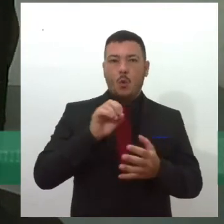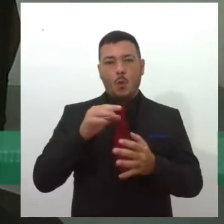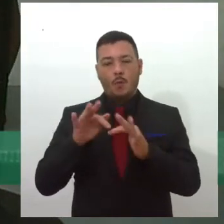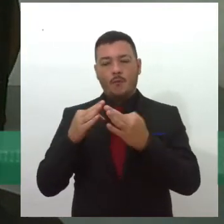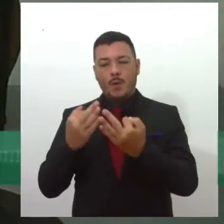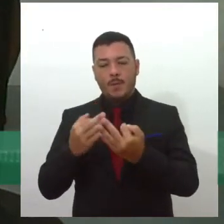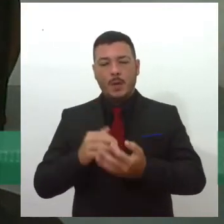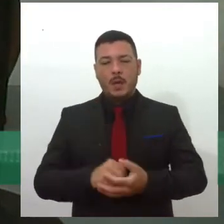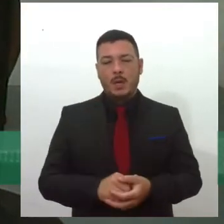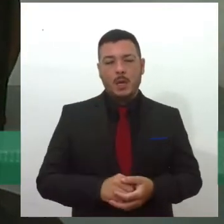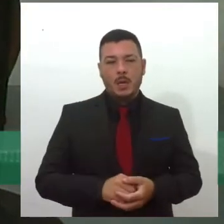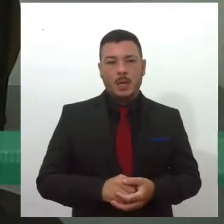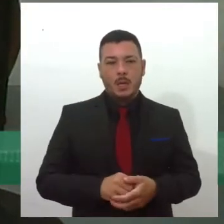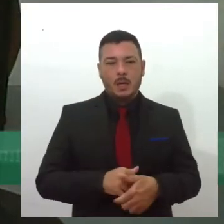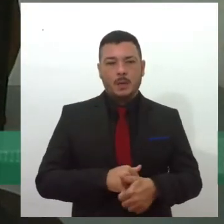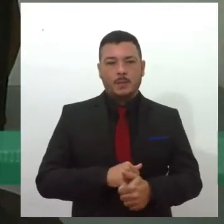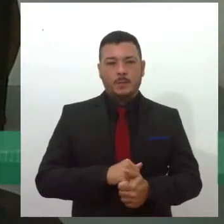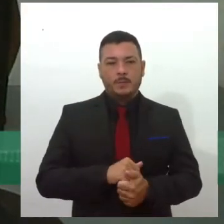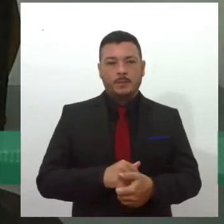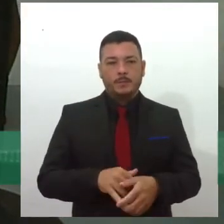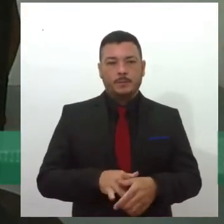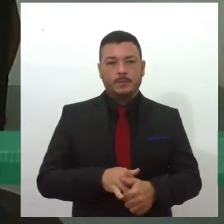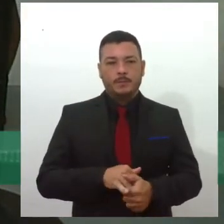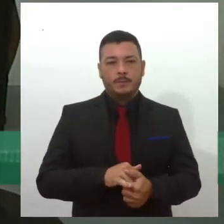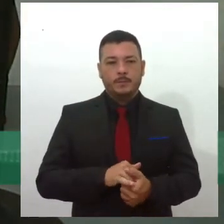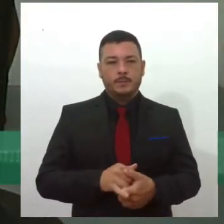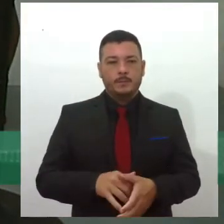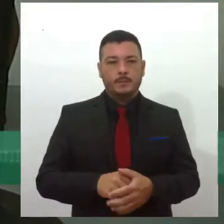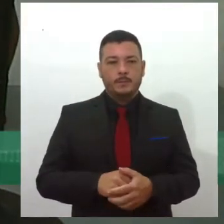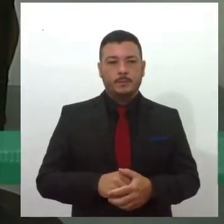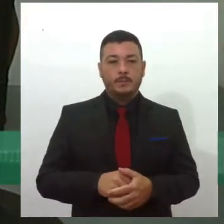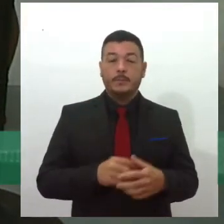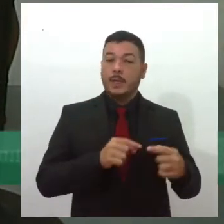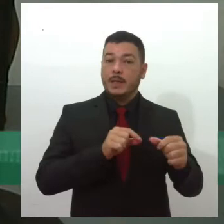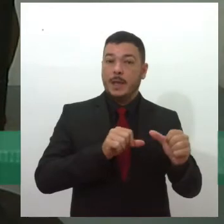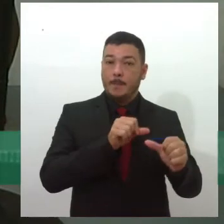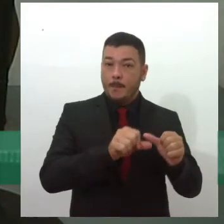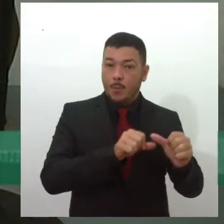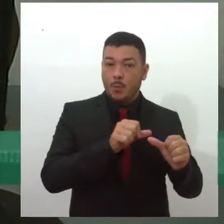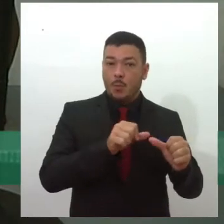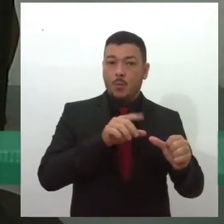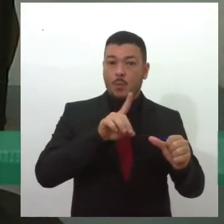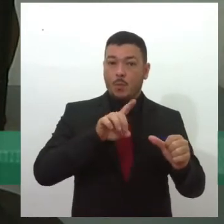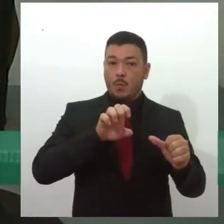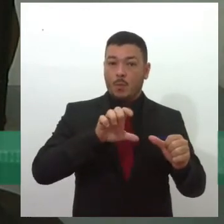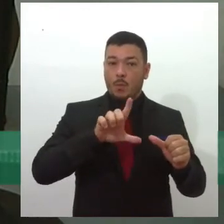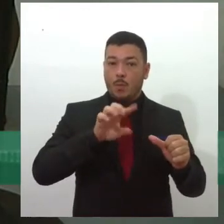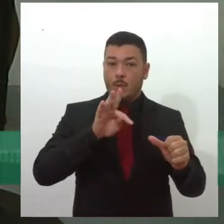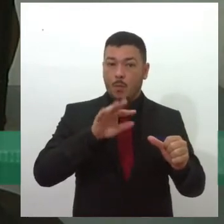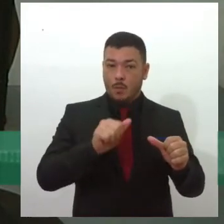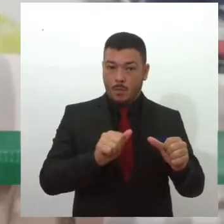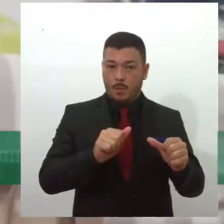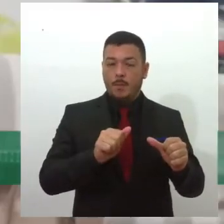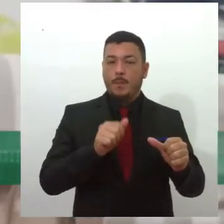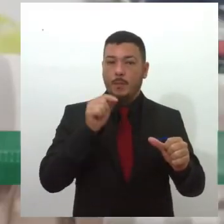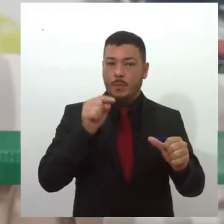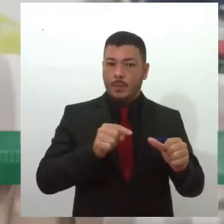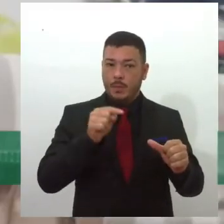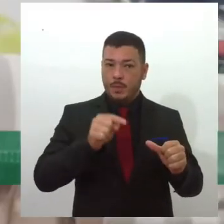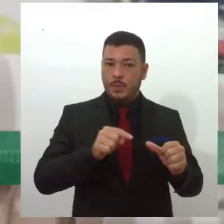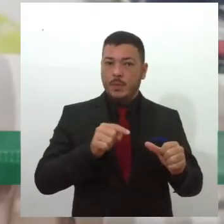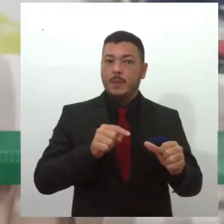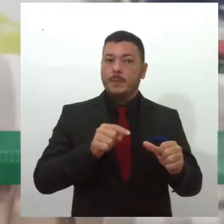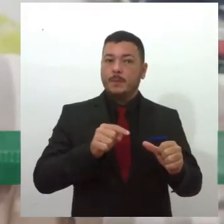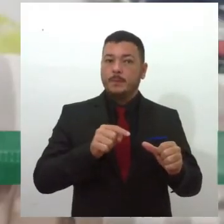idoso? A variante Delta, ela é maior capacidade de infectar. Então, assim, ela não